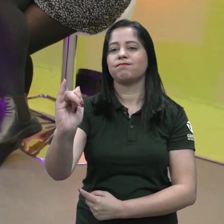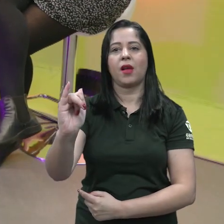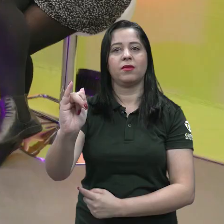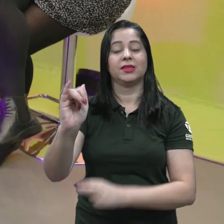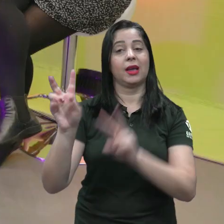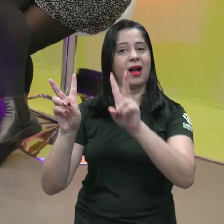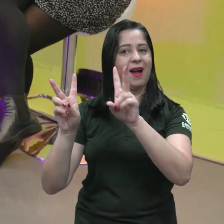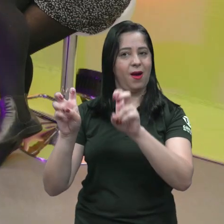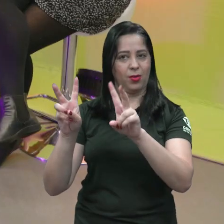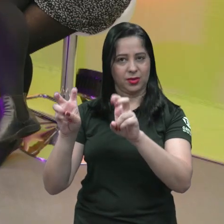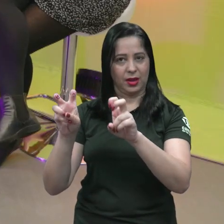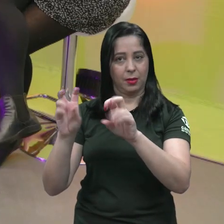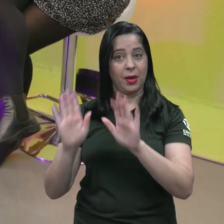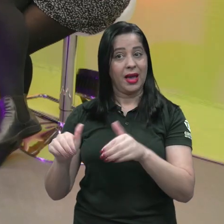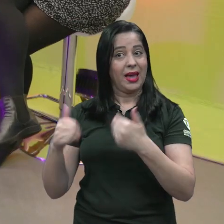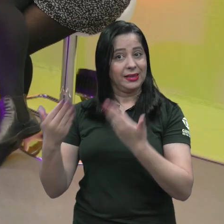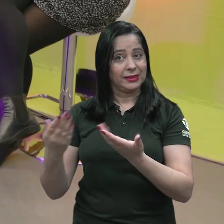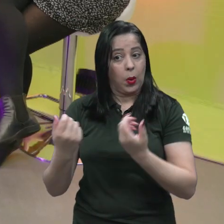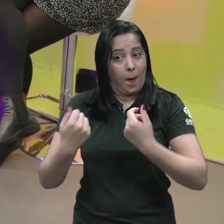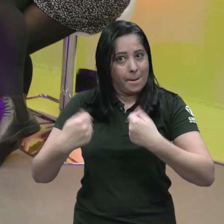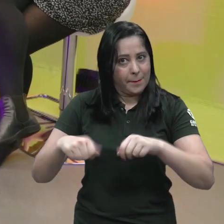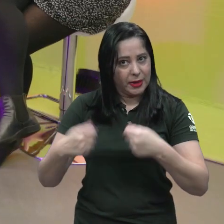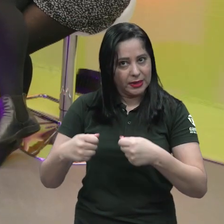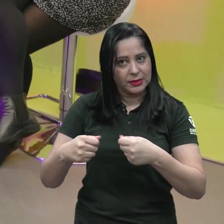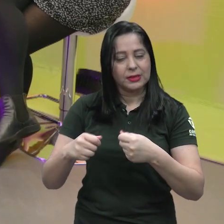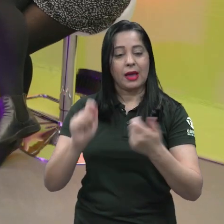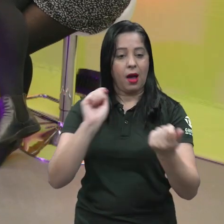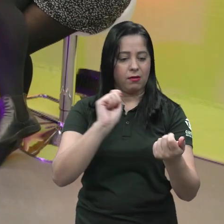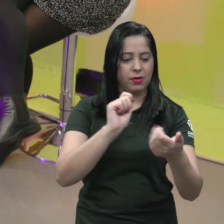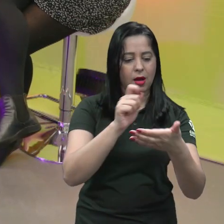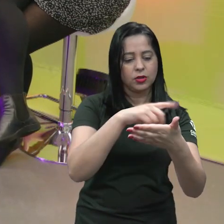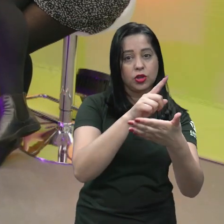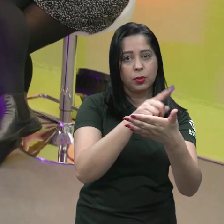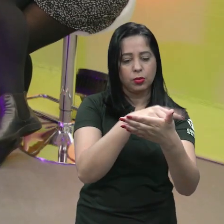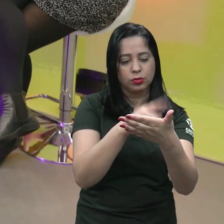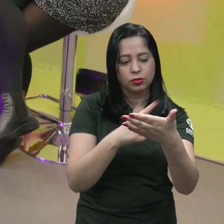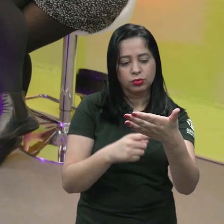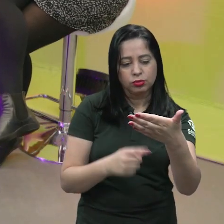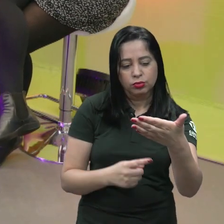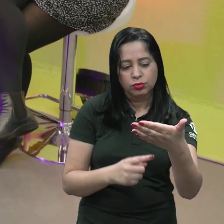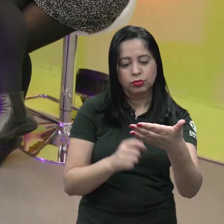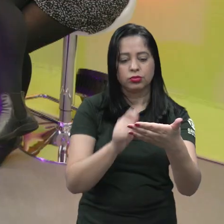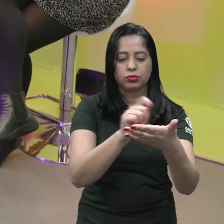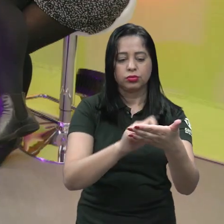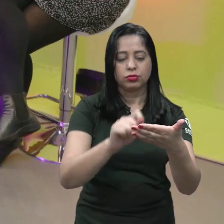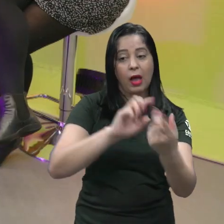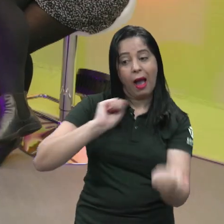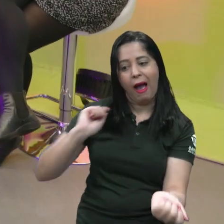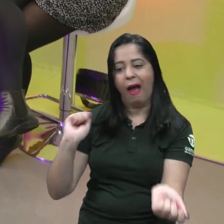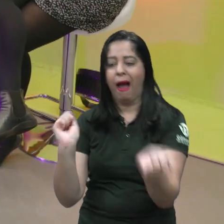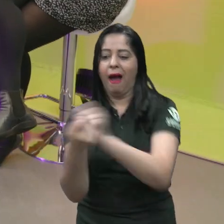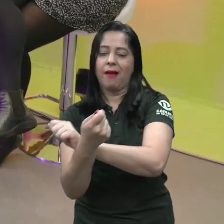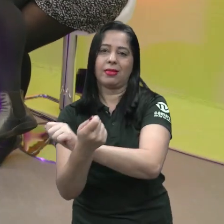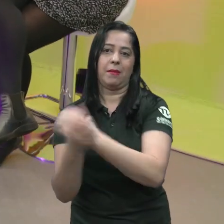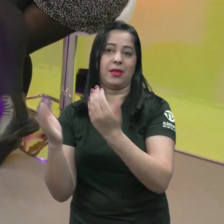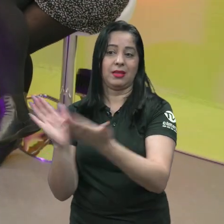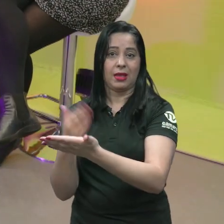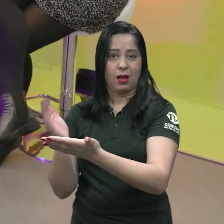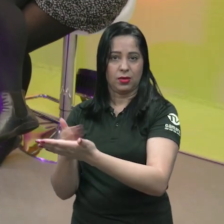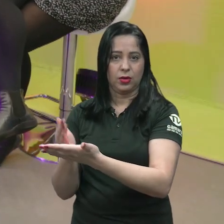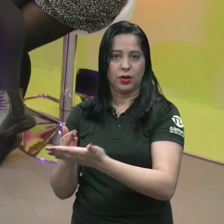e sendo comunicativo, a gente precisaria trabalhar essa história no nível de ganchos literários para que esse